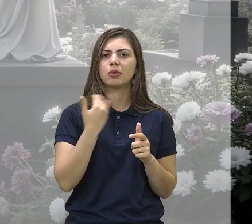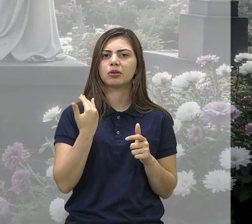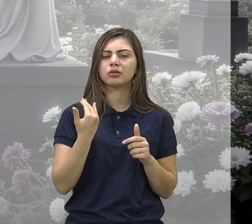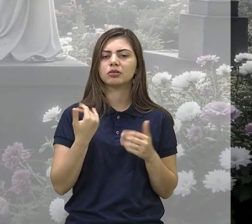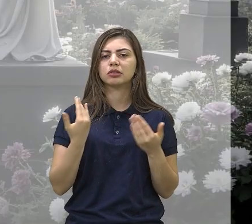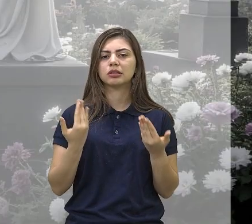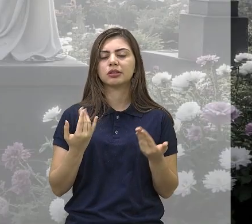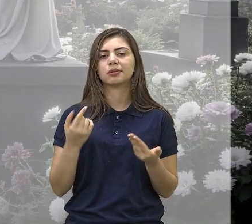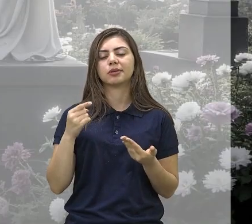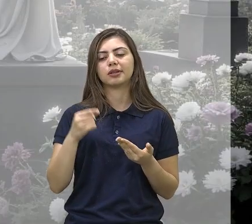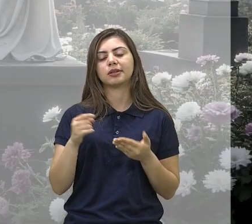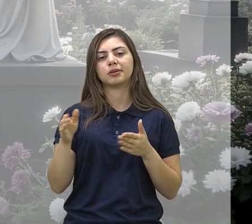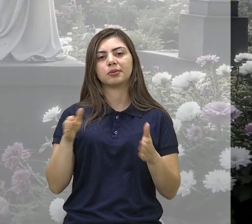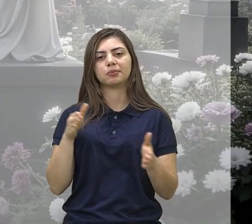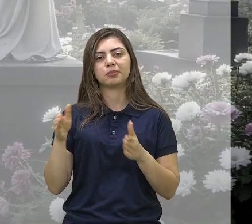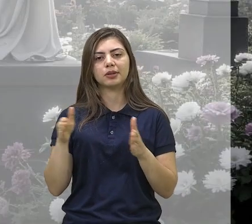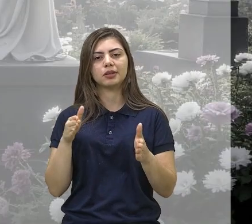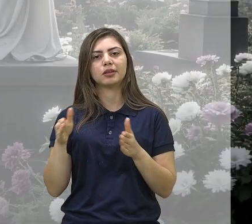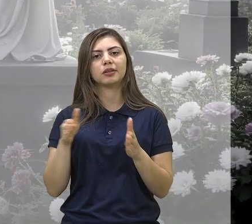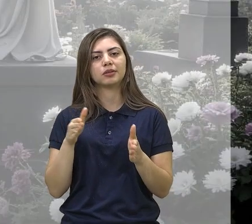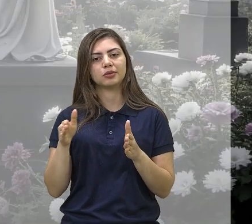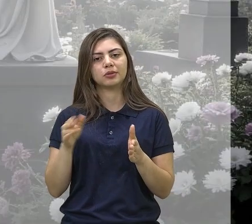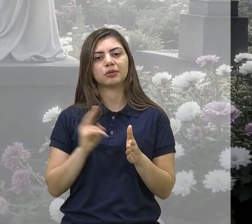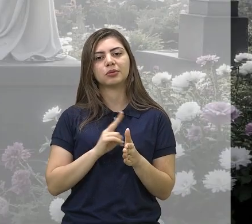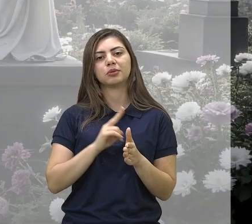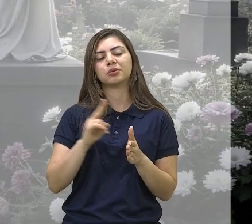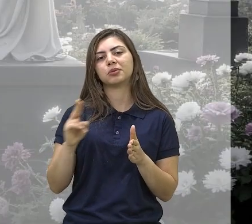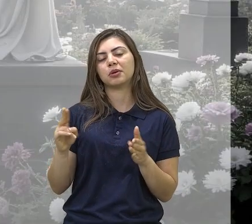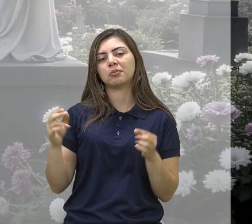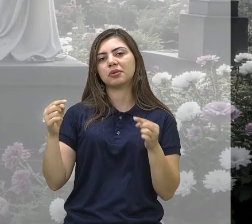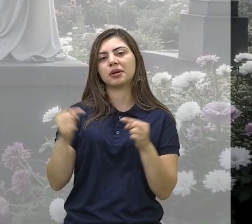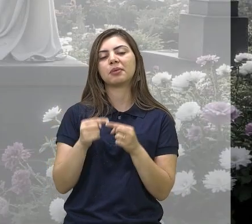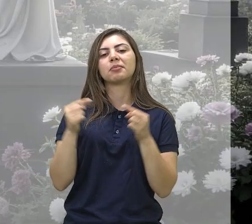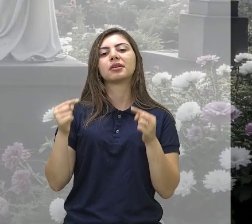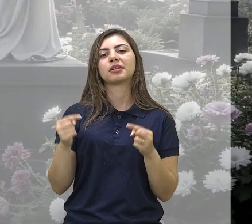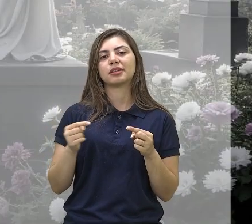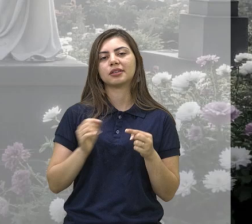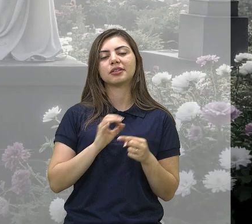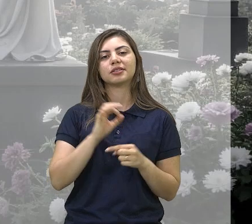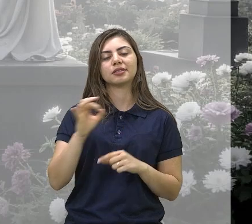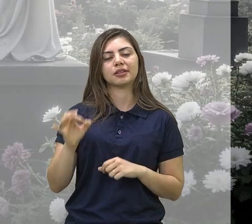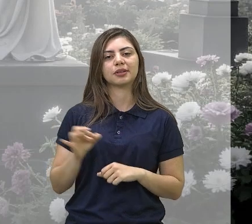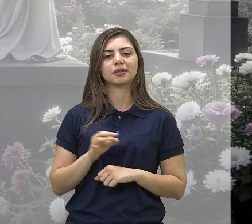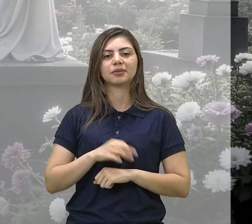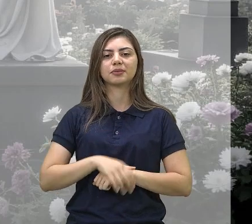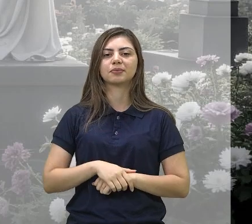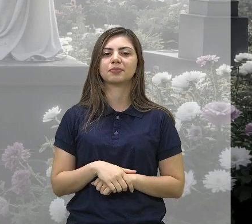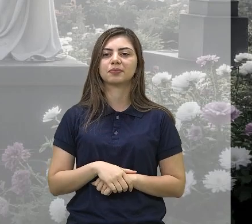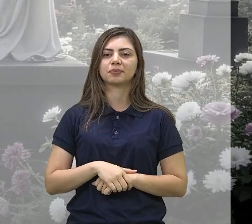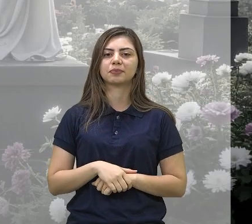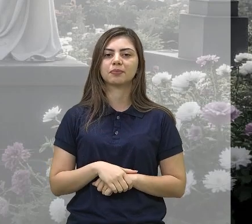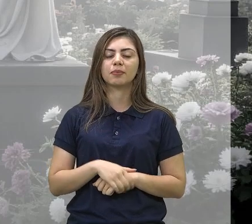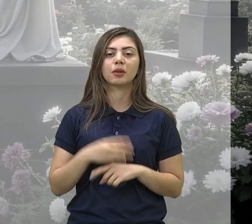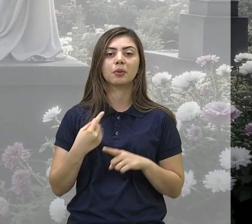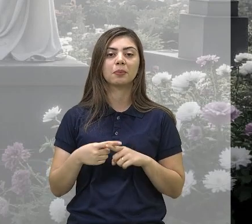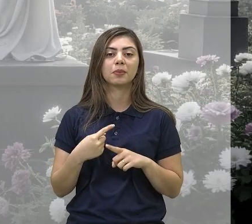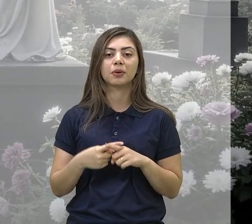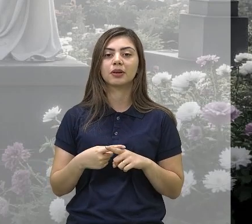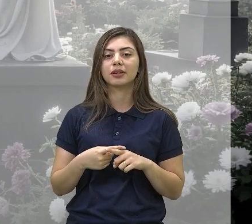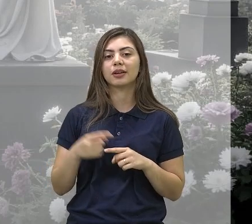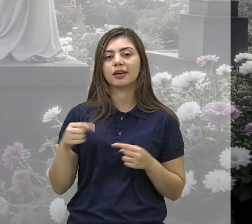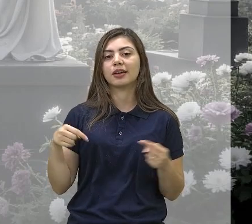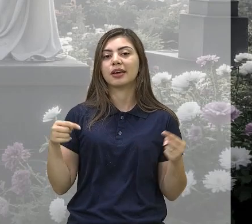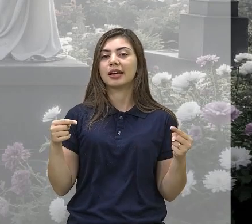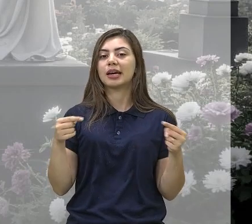essa geração é conhecida como ultrarromântico, o mal do século, tá? Porque tem aqui, olha, essa pegada,